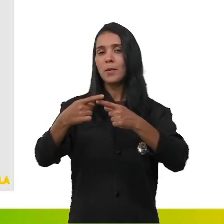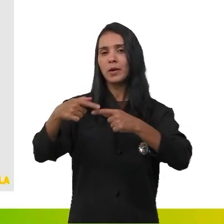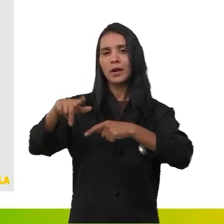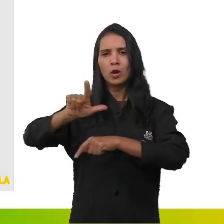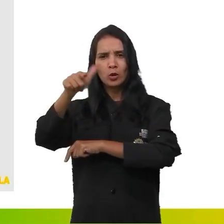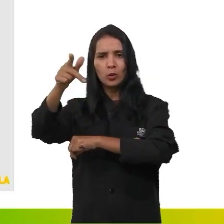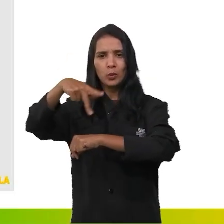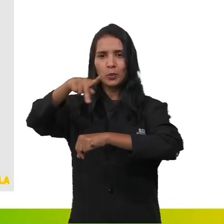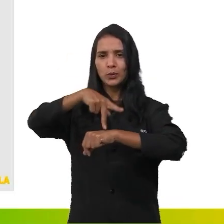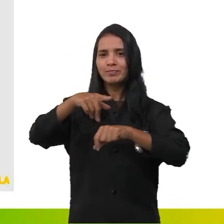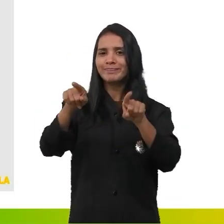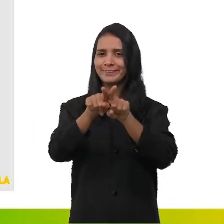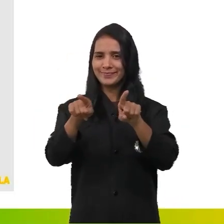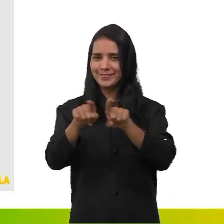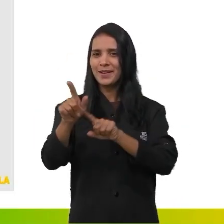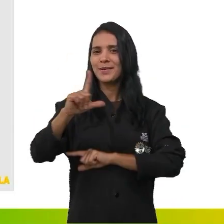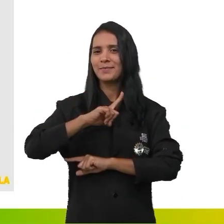países